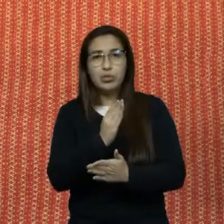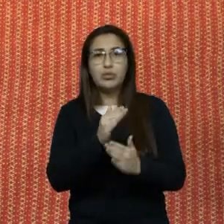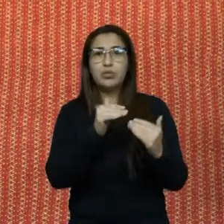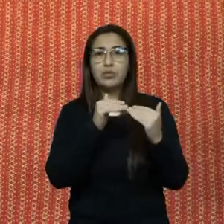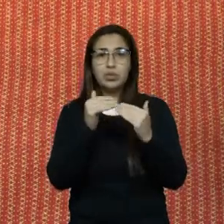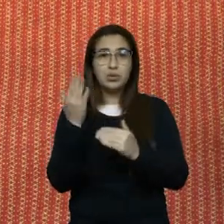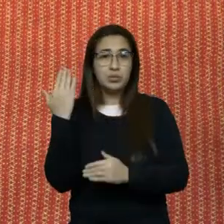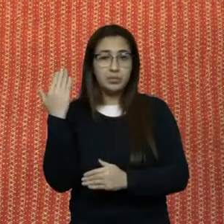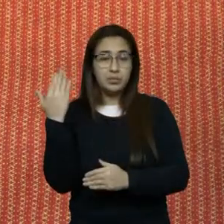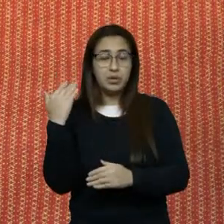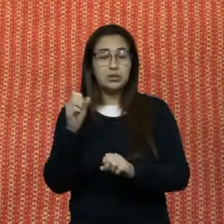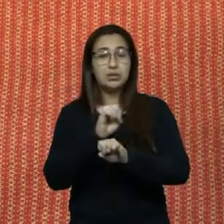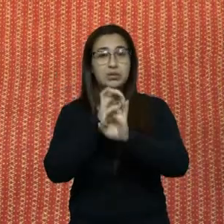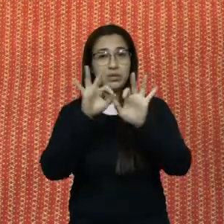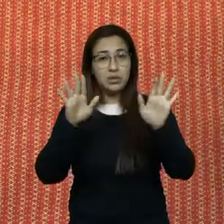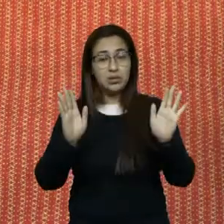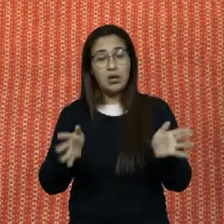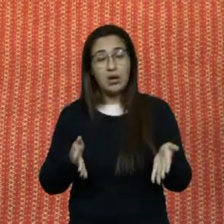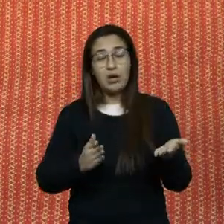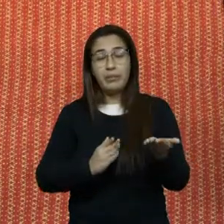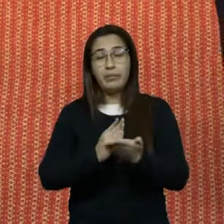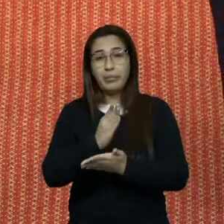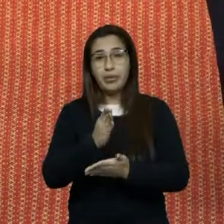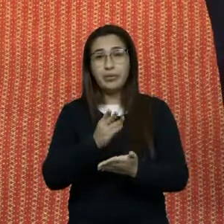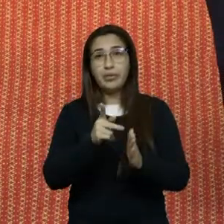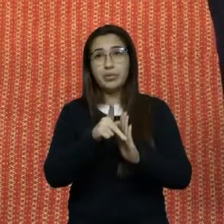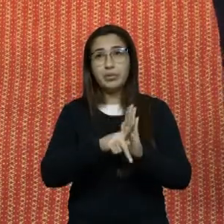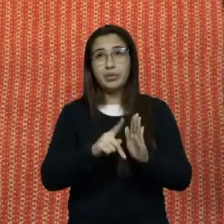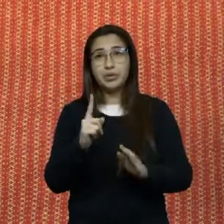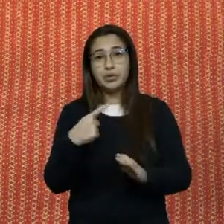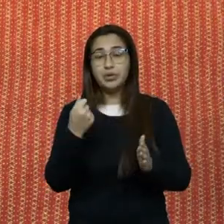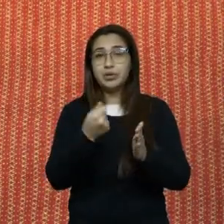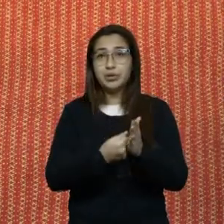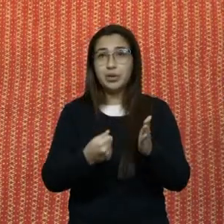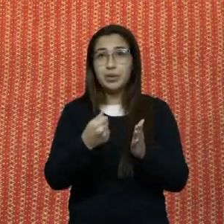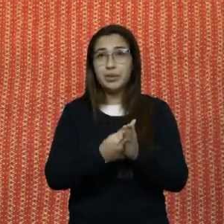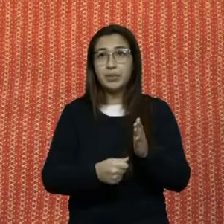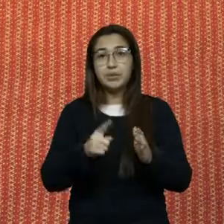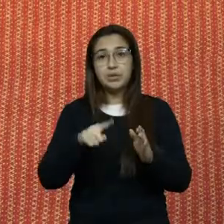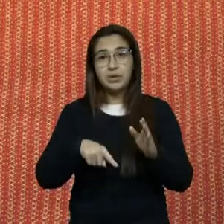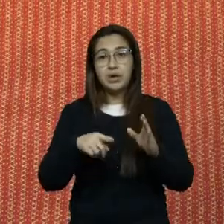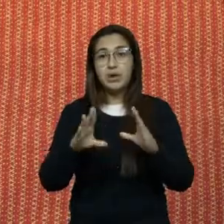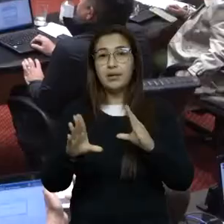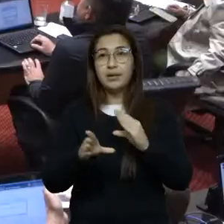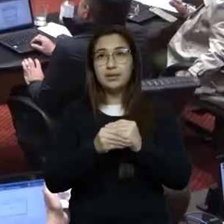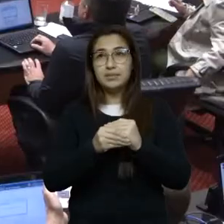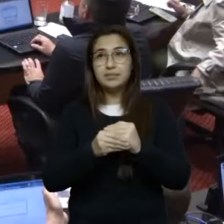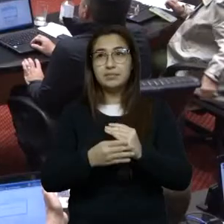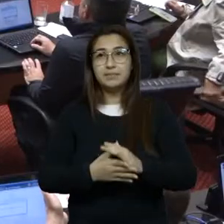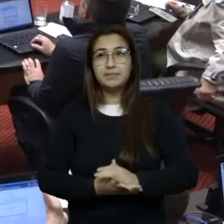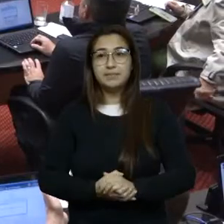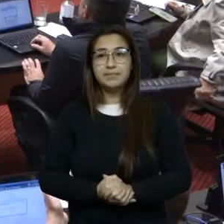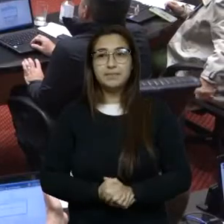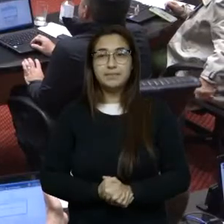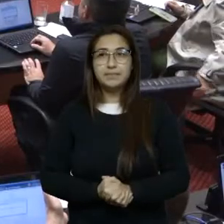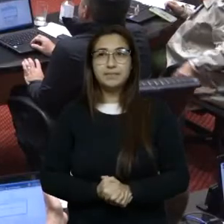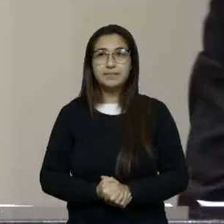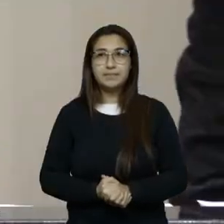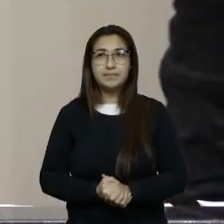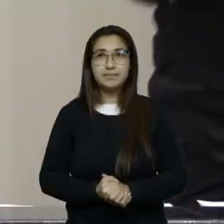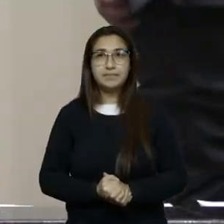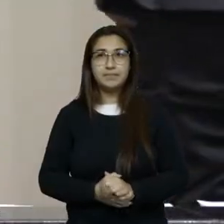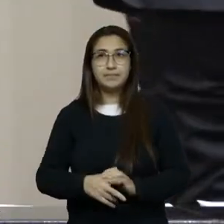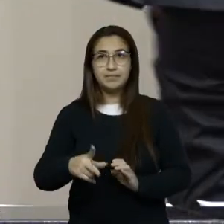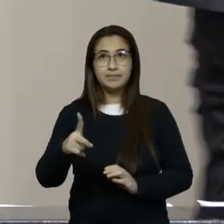finalidade só para deixar claro vai ser aprovado o projeto agora e a nossa briga vai ser pelas metas Obrigado presente obrigado ainda